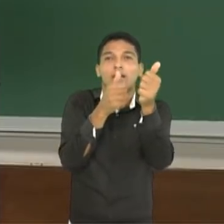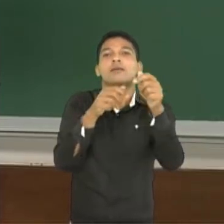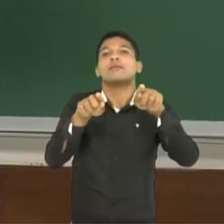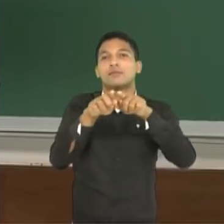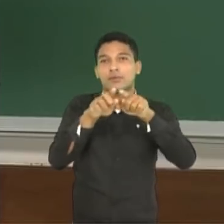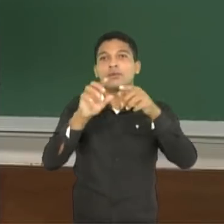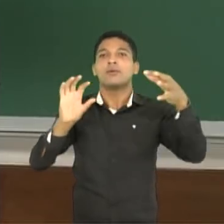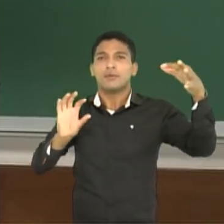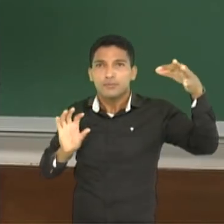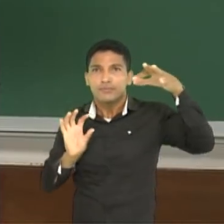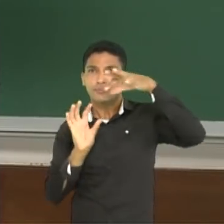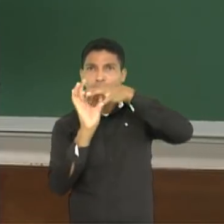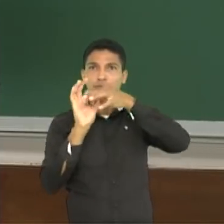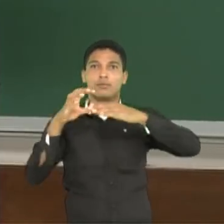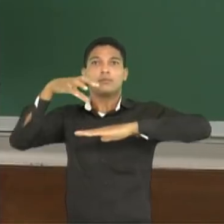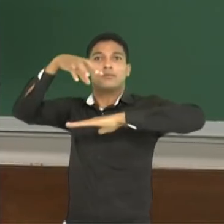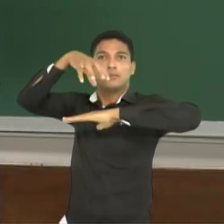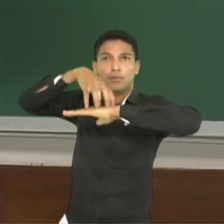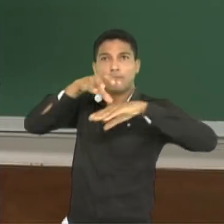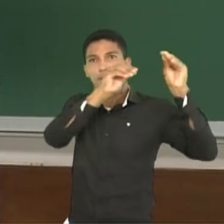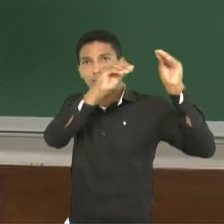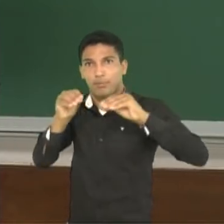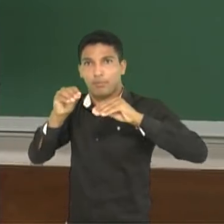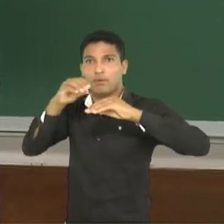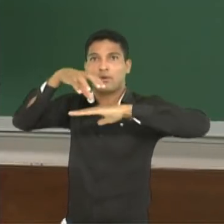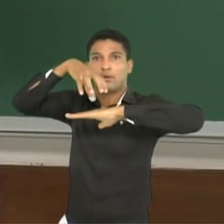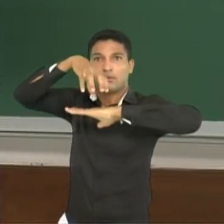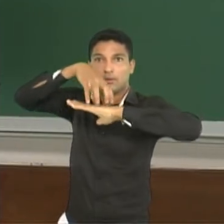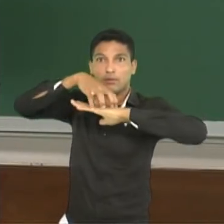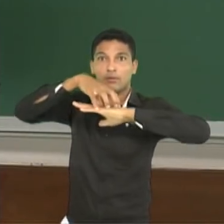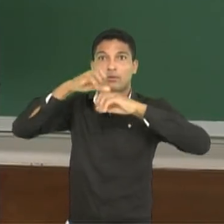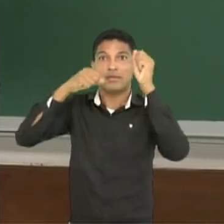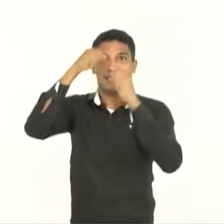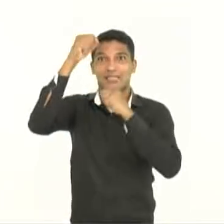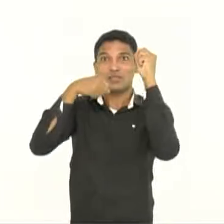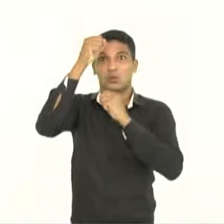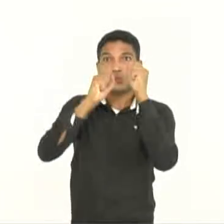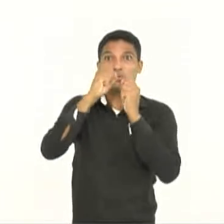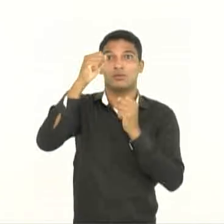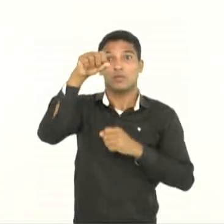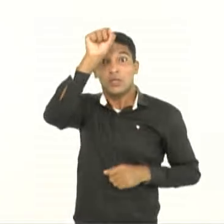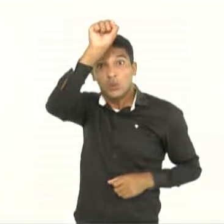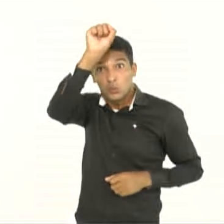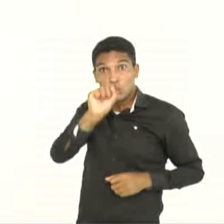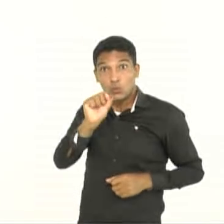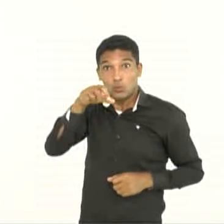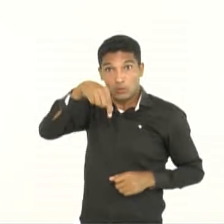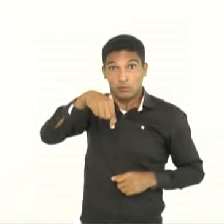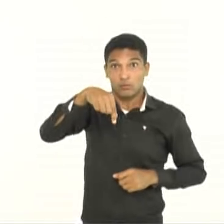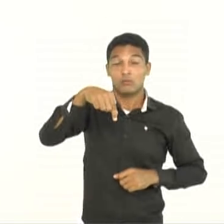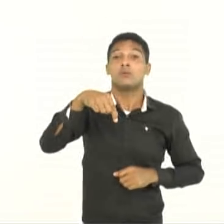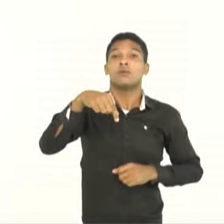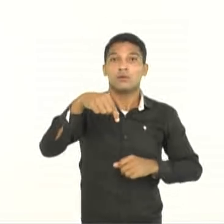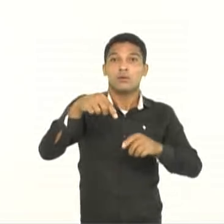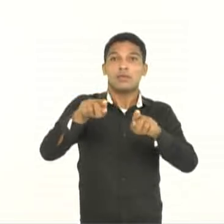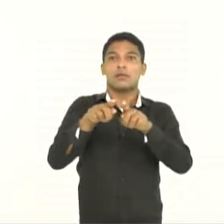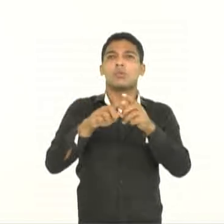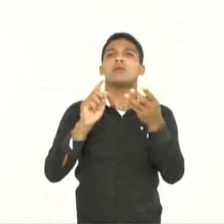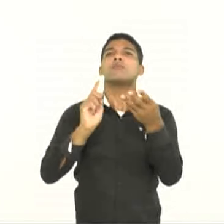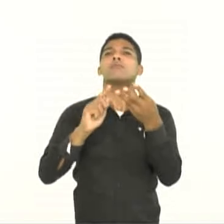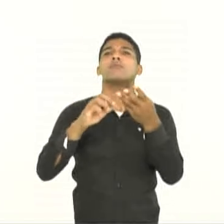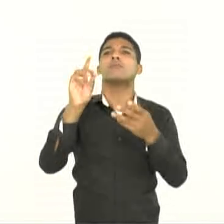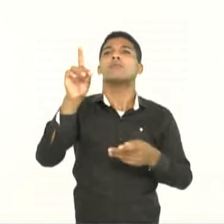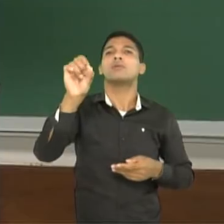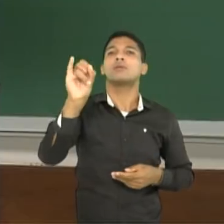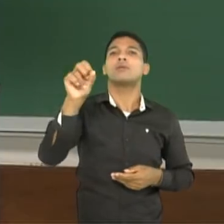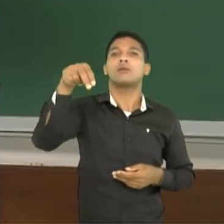instalação e de consolidação da indústria no Sul. E o dinamismo e emprego de tecnologia das indústrias sulistas. Então,